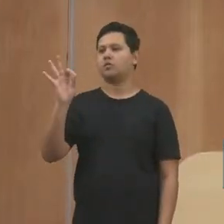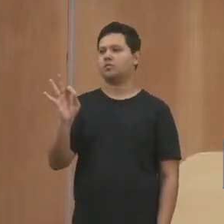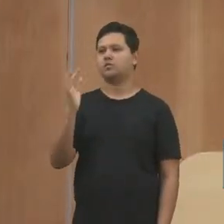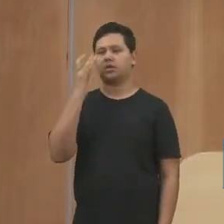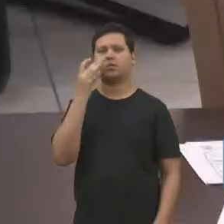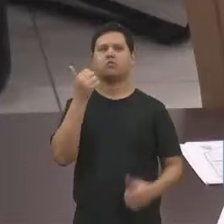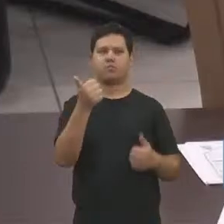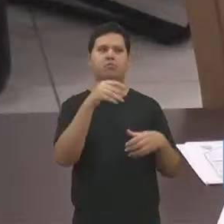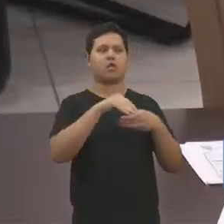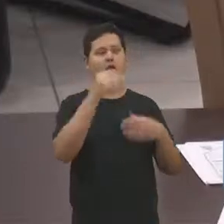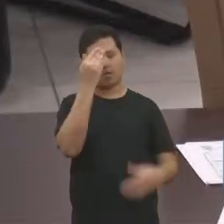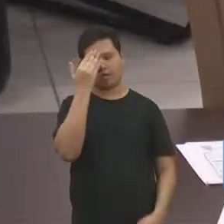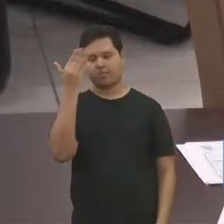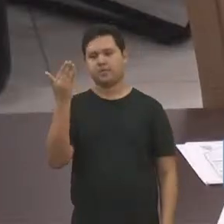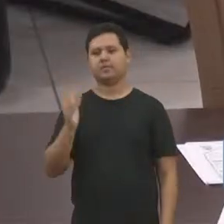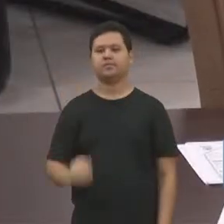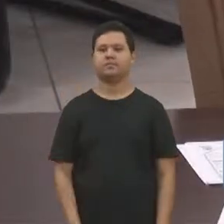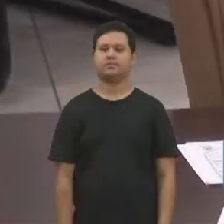Obrigado.